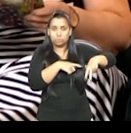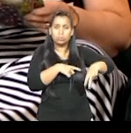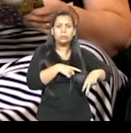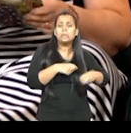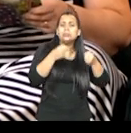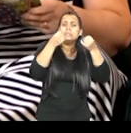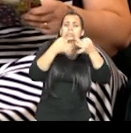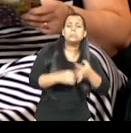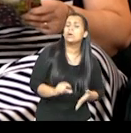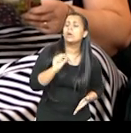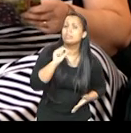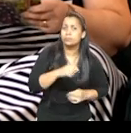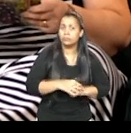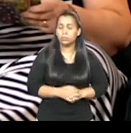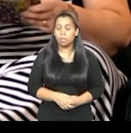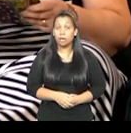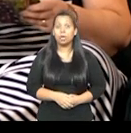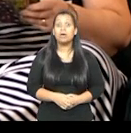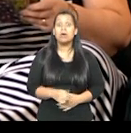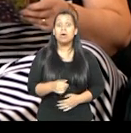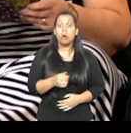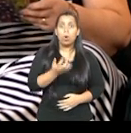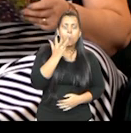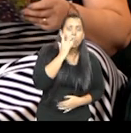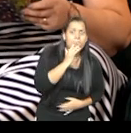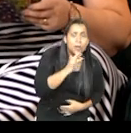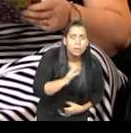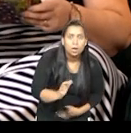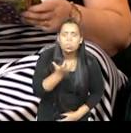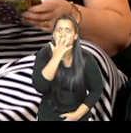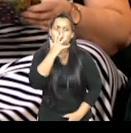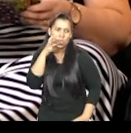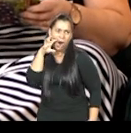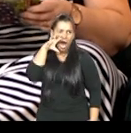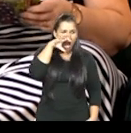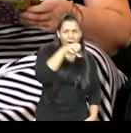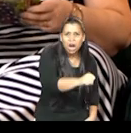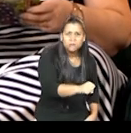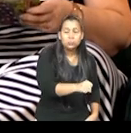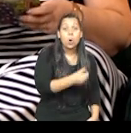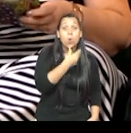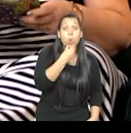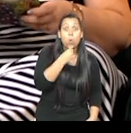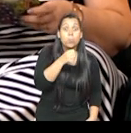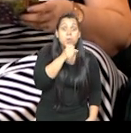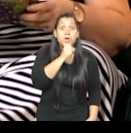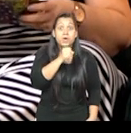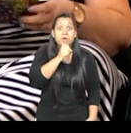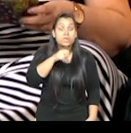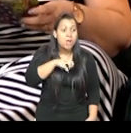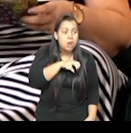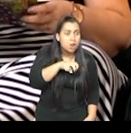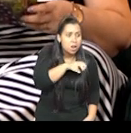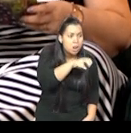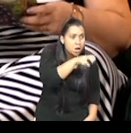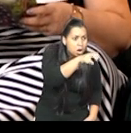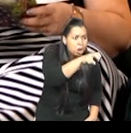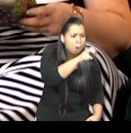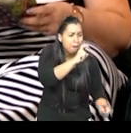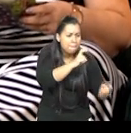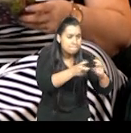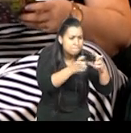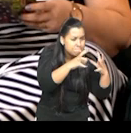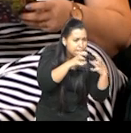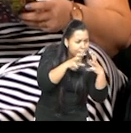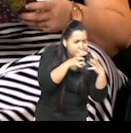certa vez, vendo uma criança sendo atacada por um cão feroz, o velhinho, para salvar a criança, lutou com o